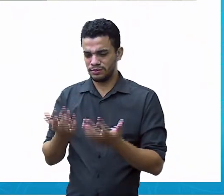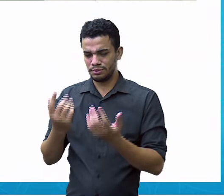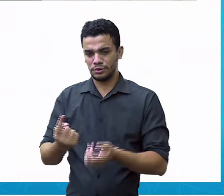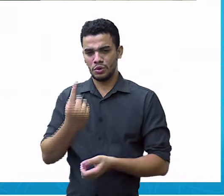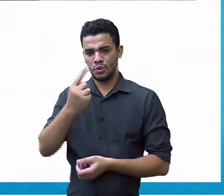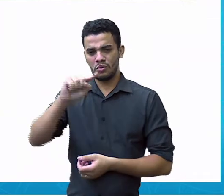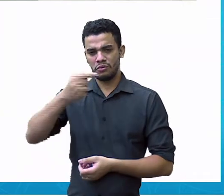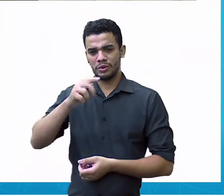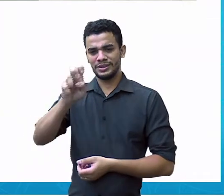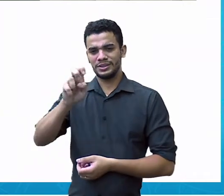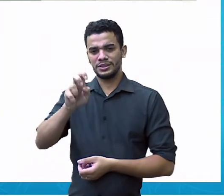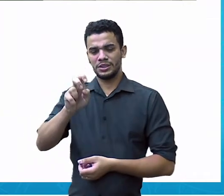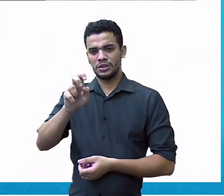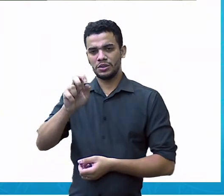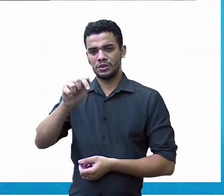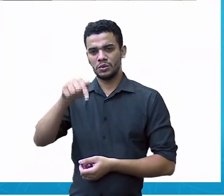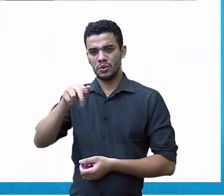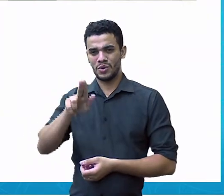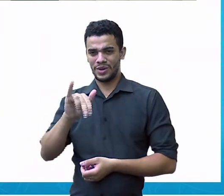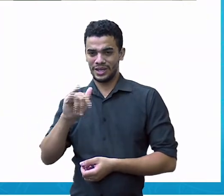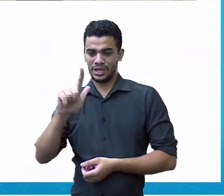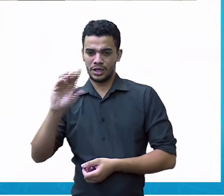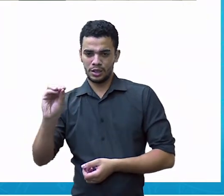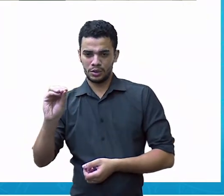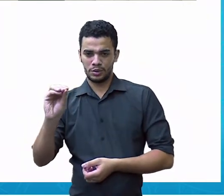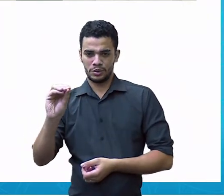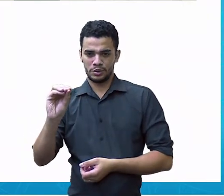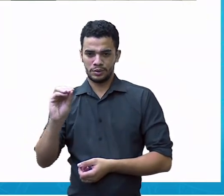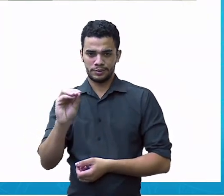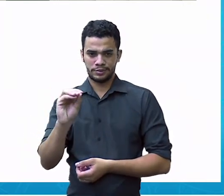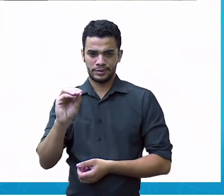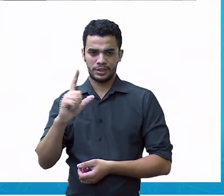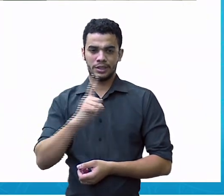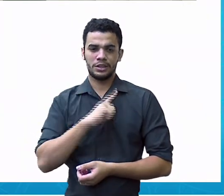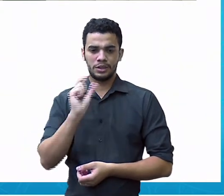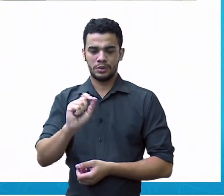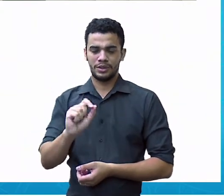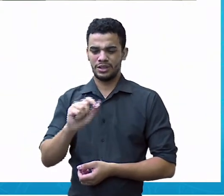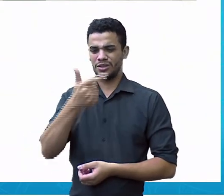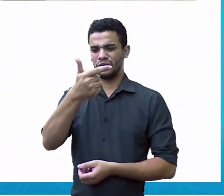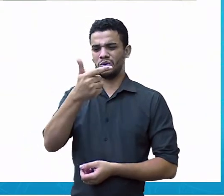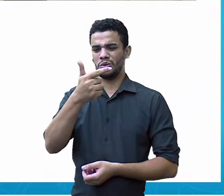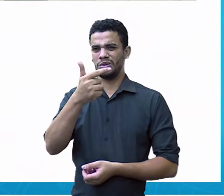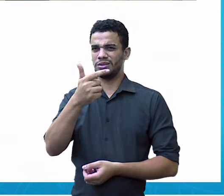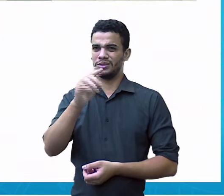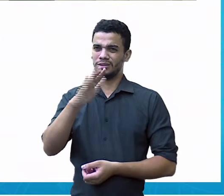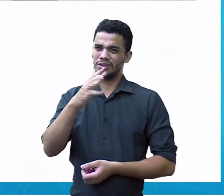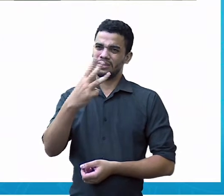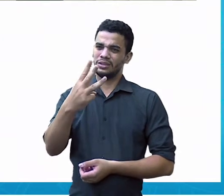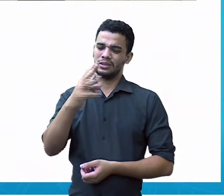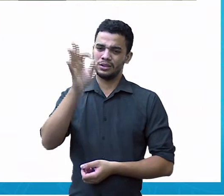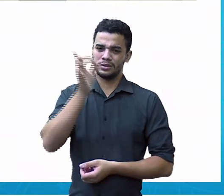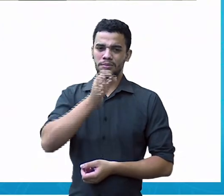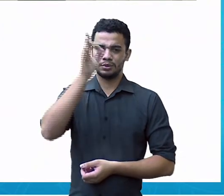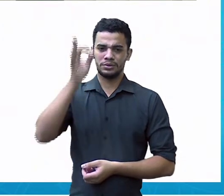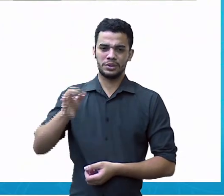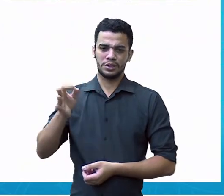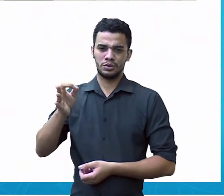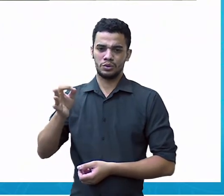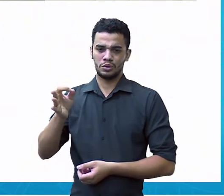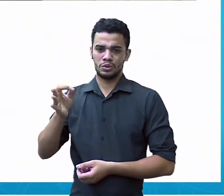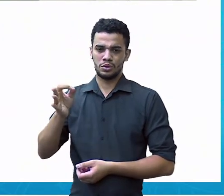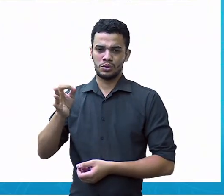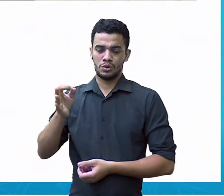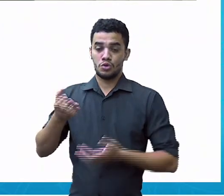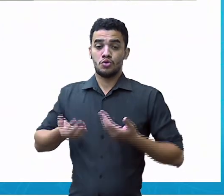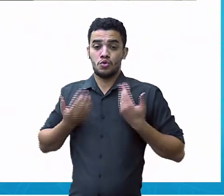massa corporal. Consome cerca de 20% do nosso oxigênio e de